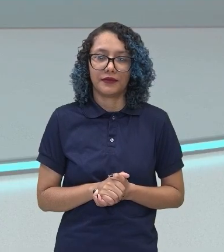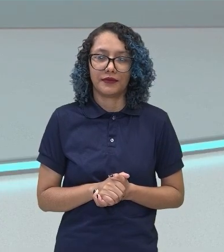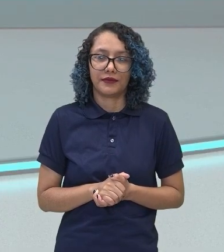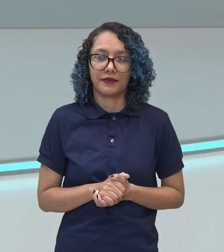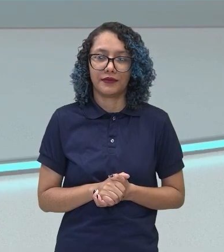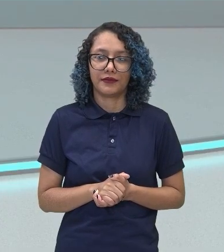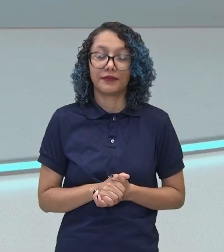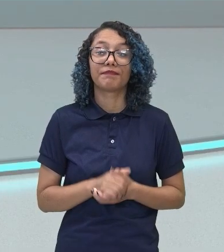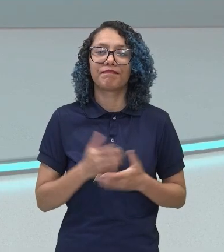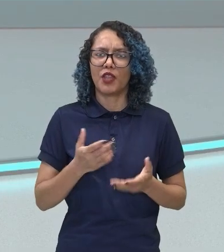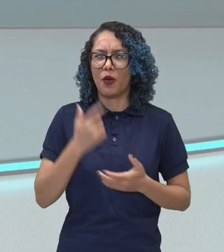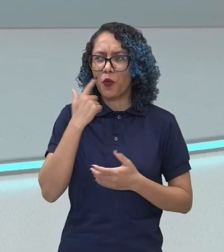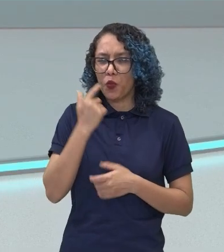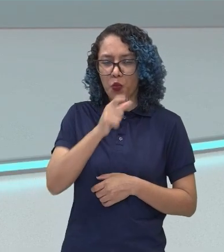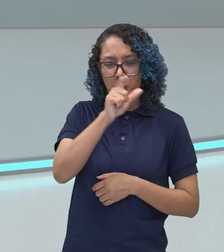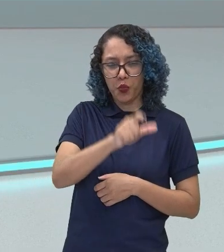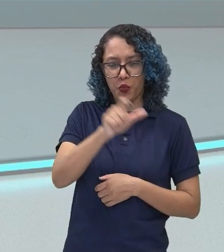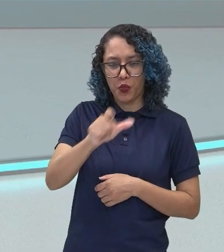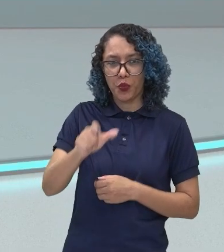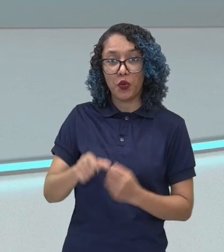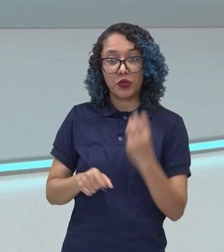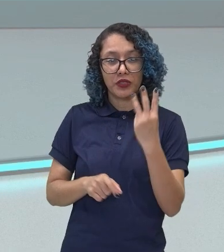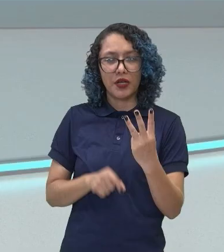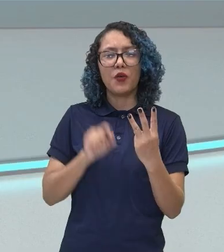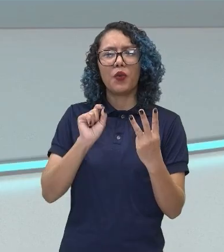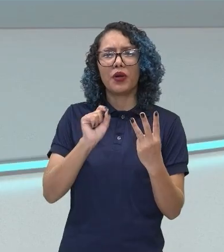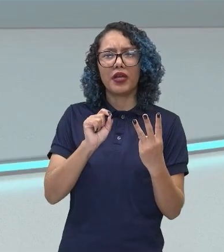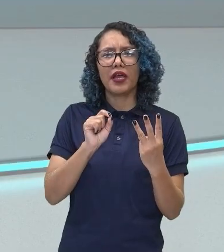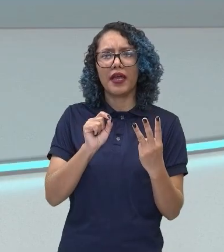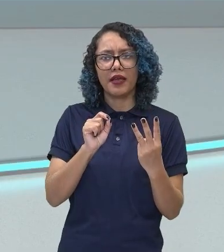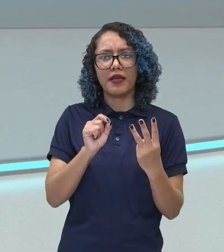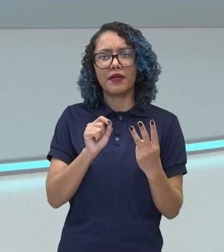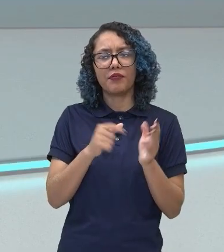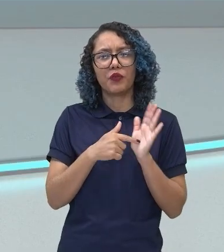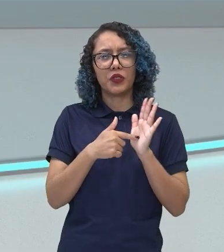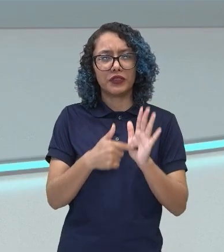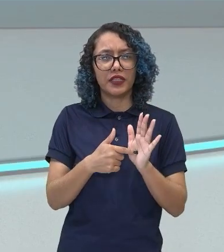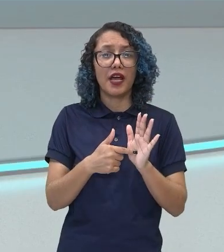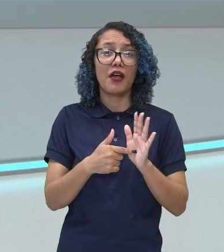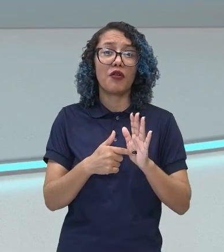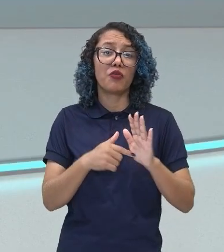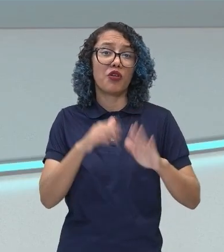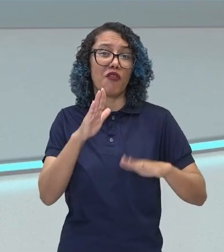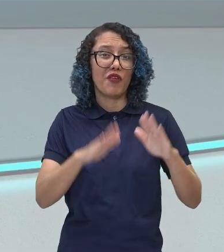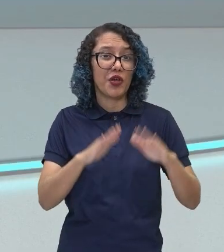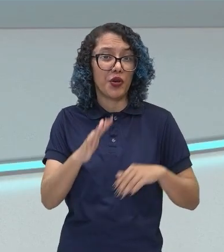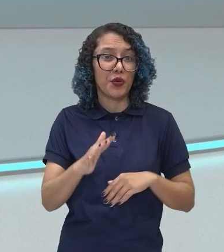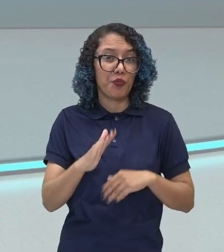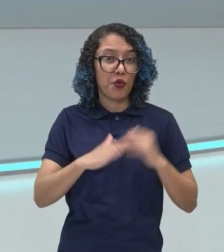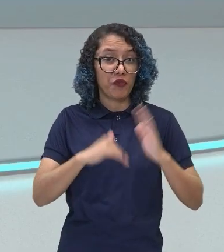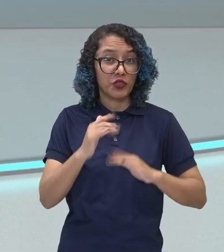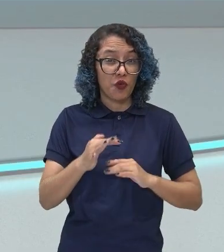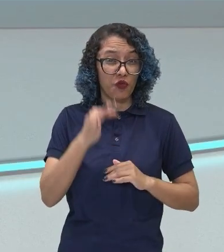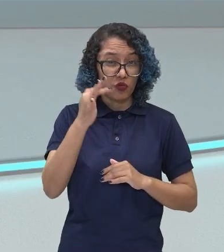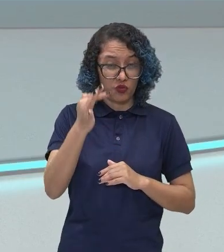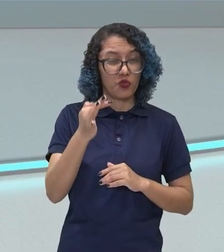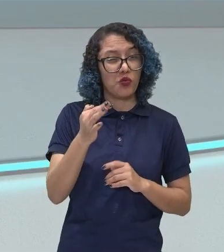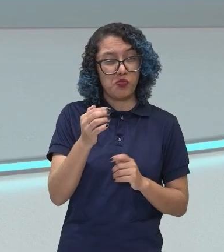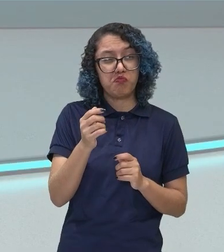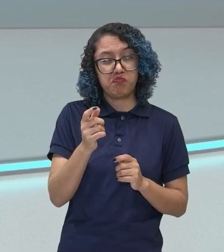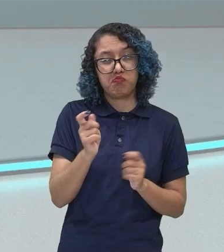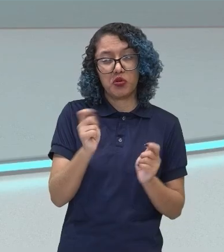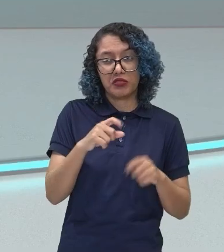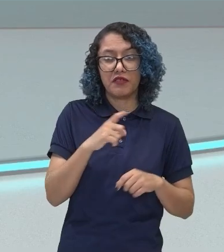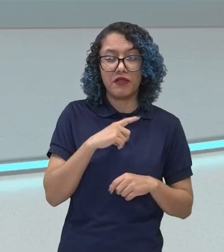Então, esses personagens falaram algumas das profissões que provavelmente no futuro haverá. Nós já abordamos isso aqui ao longo da aula. O que eu quero chamar a atenção